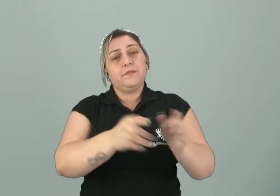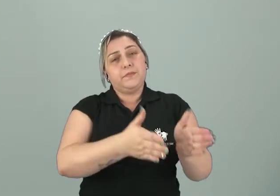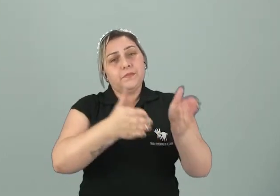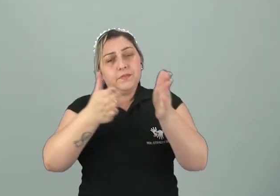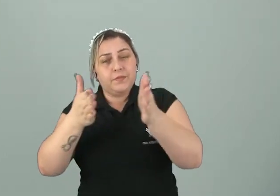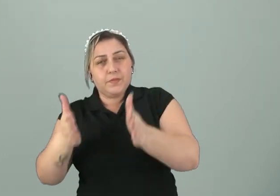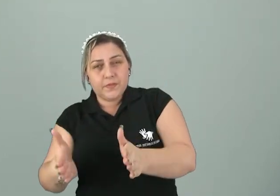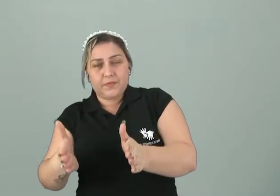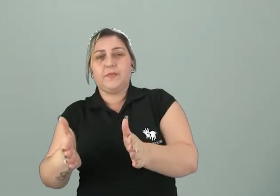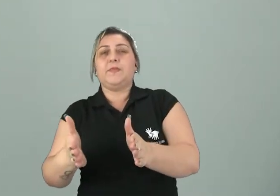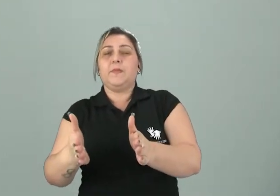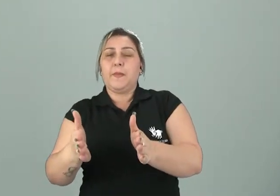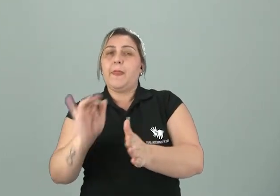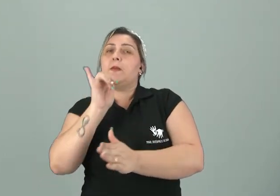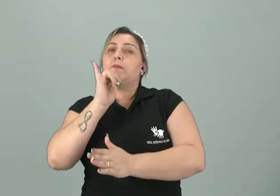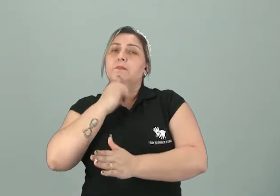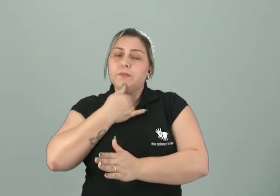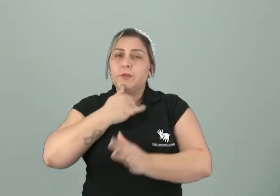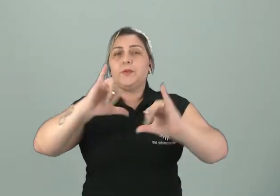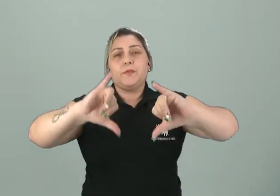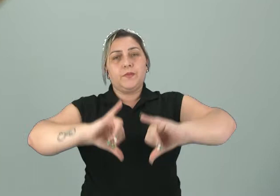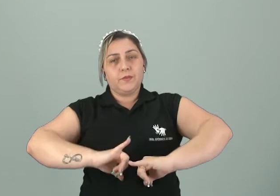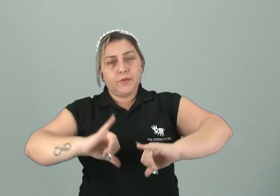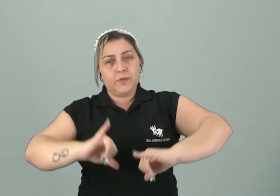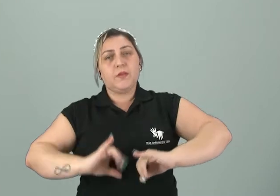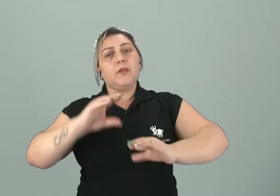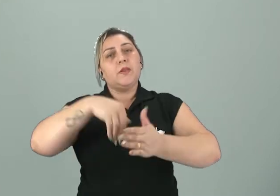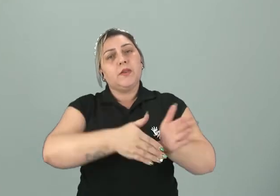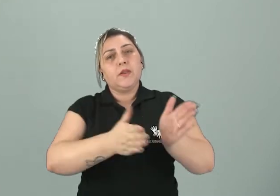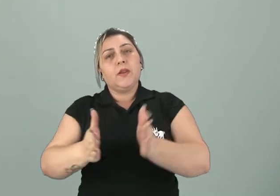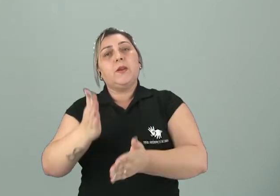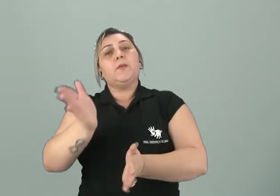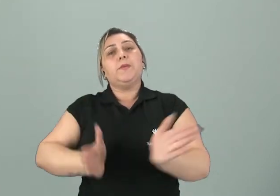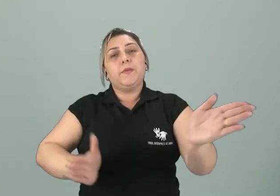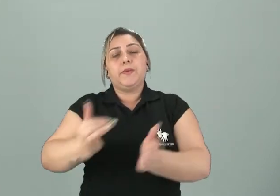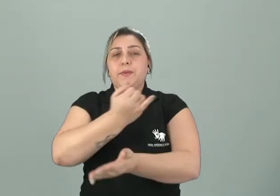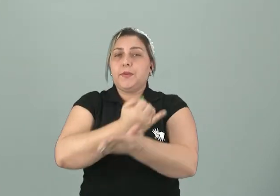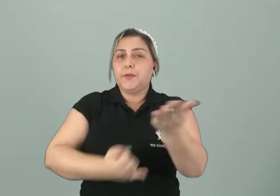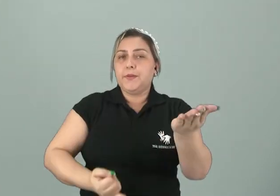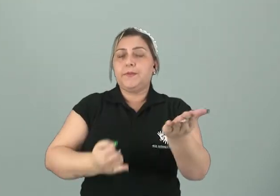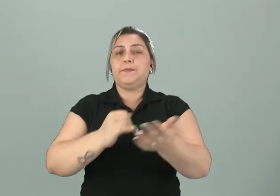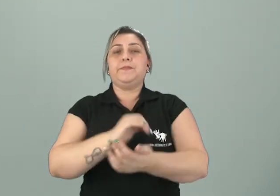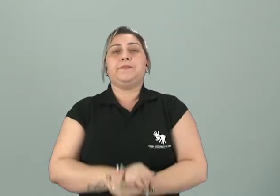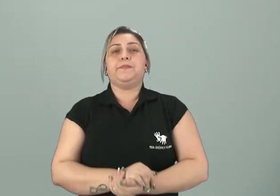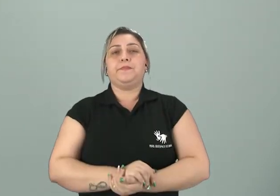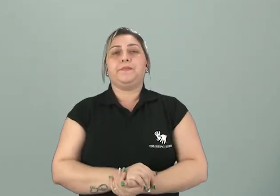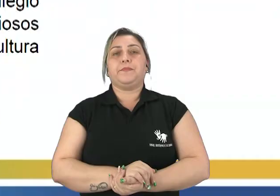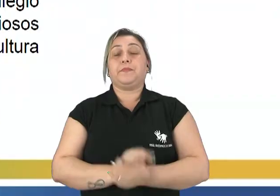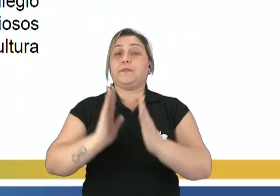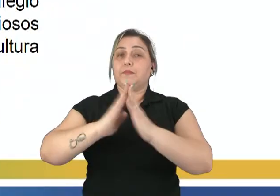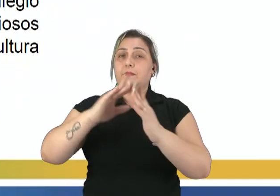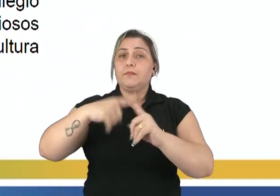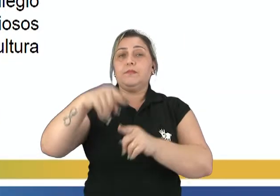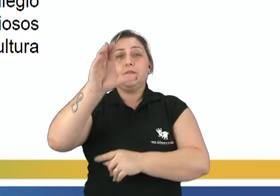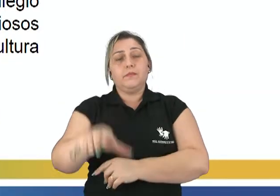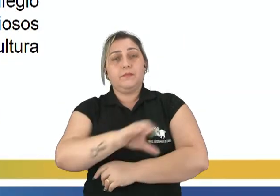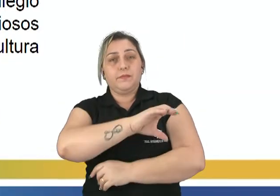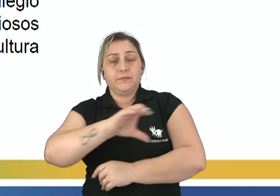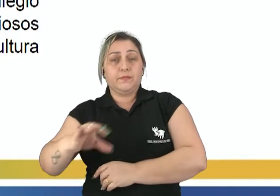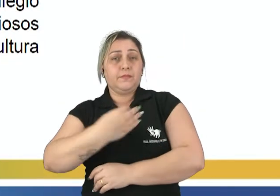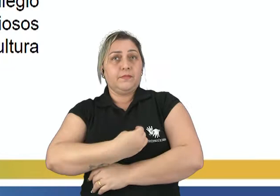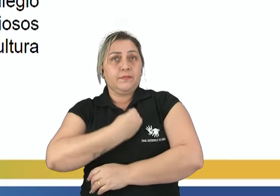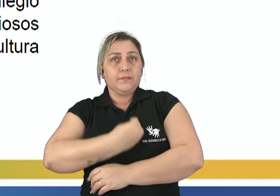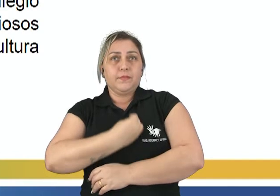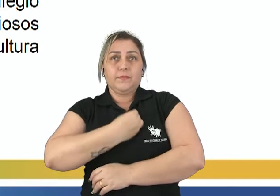vai ser um período um pouco sombrio dentro desse período medieval. Mas continuando lá. A Igreja